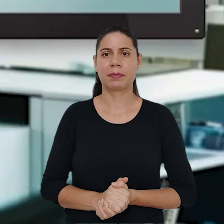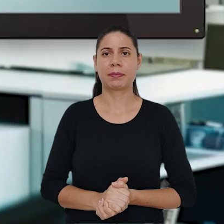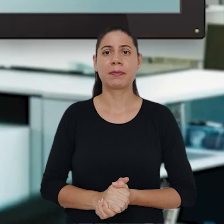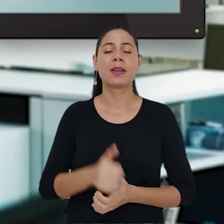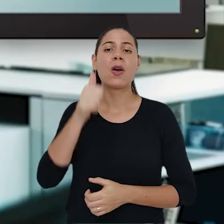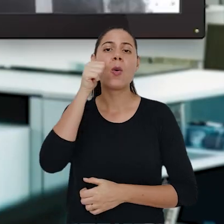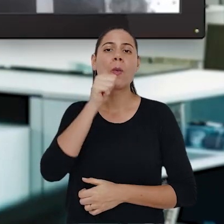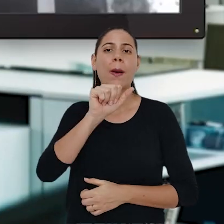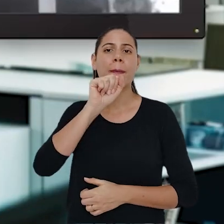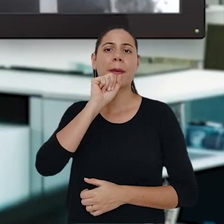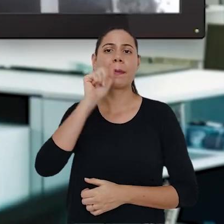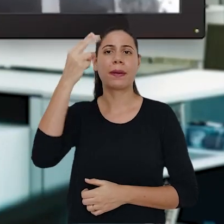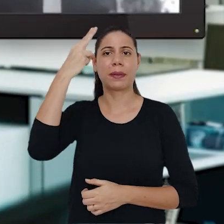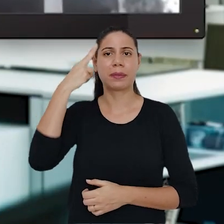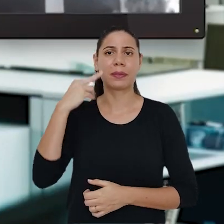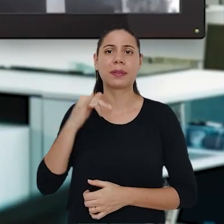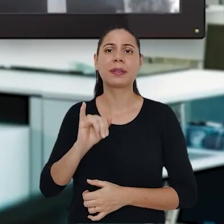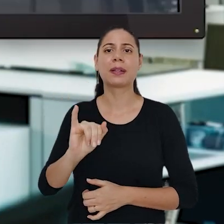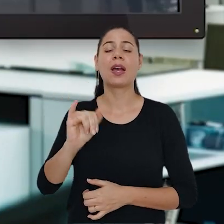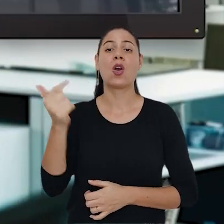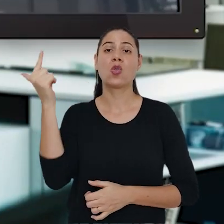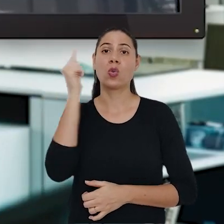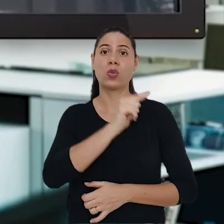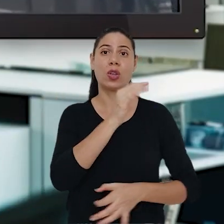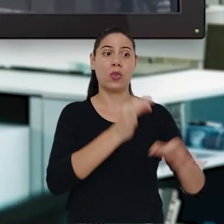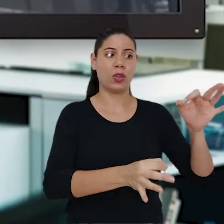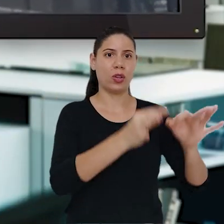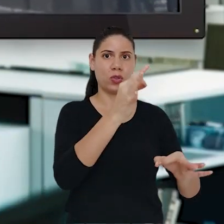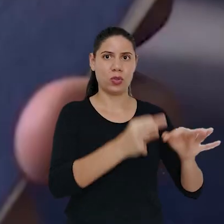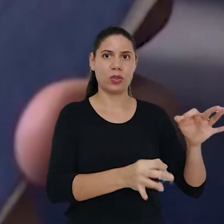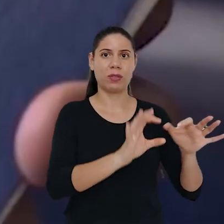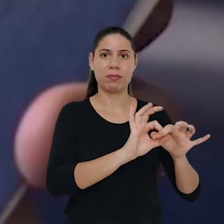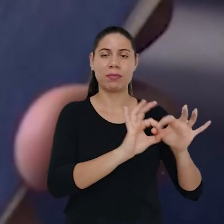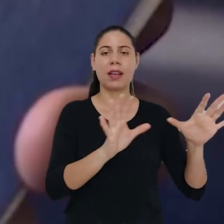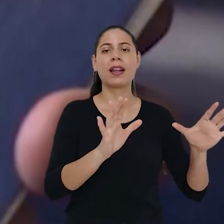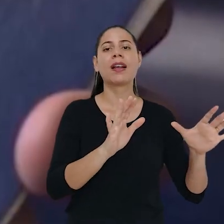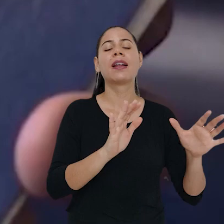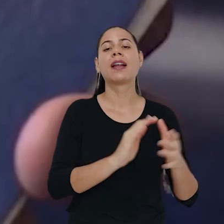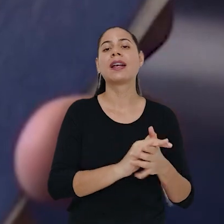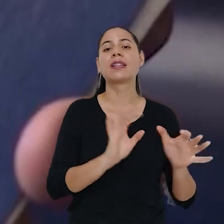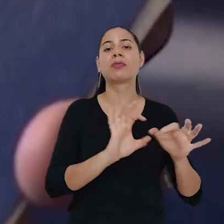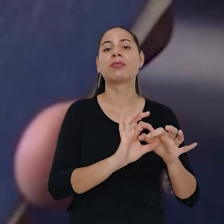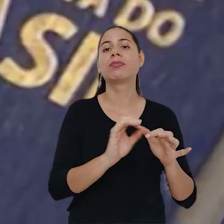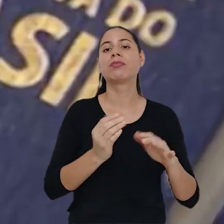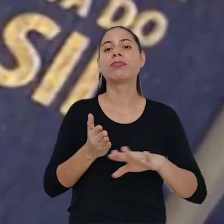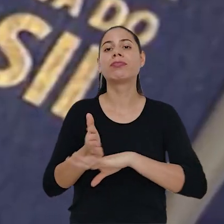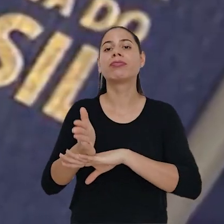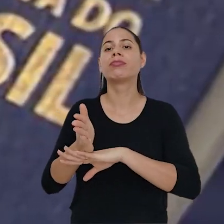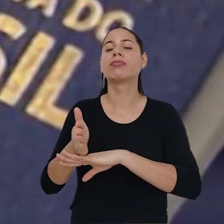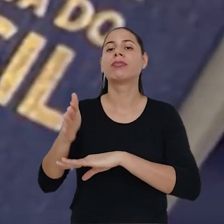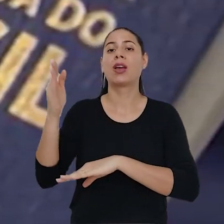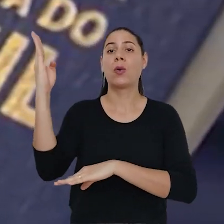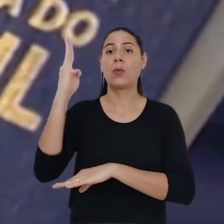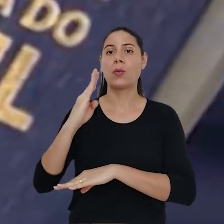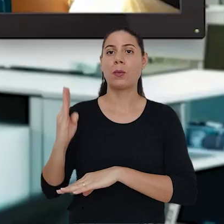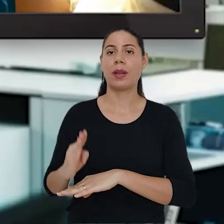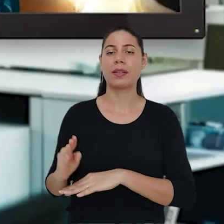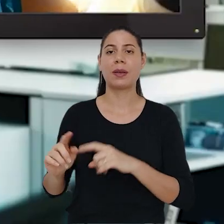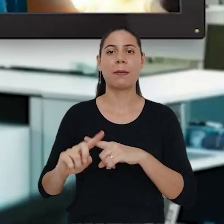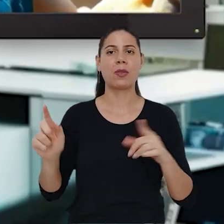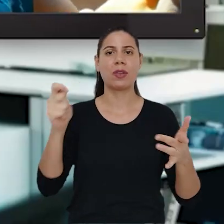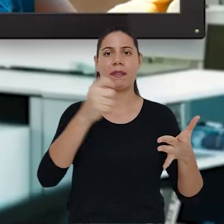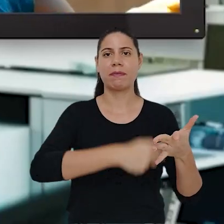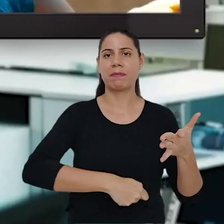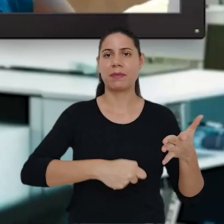Uma mãe haitiana conseguiu na Justiça Federal uma liminar autorizando excepcionalmente seu ingresso em solo brasileiro sem o visto para